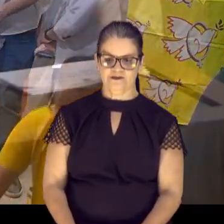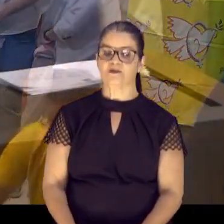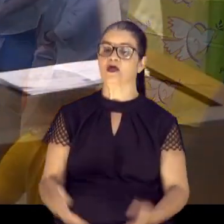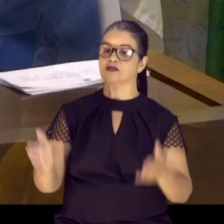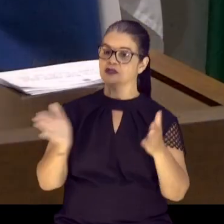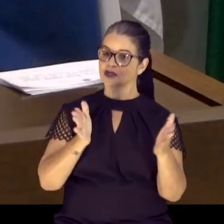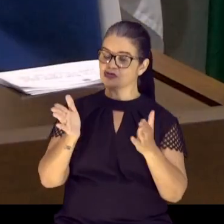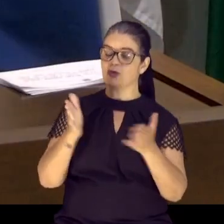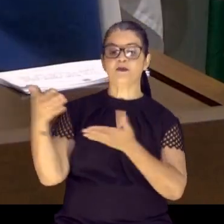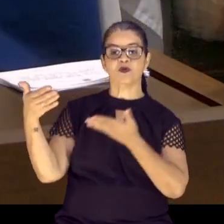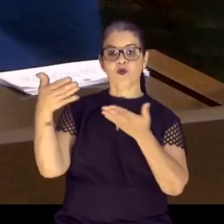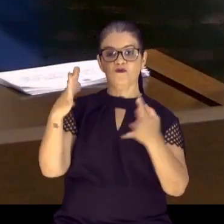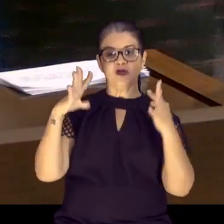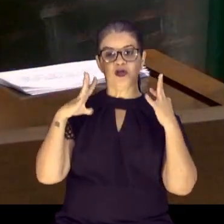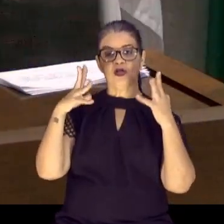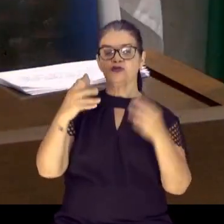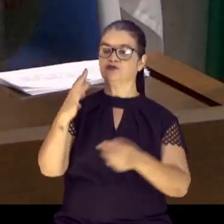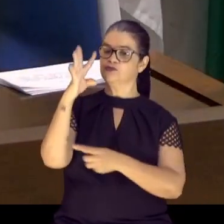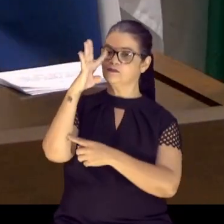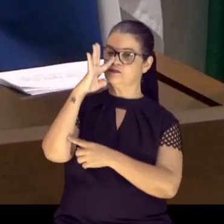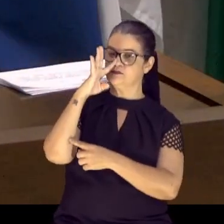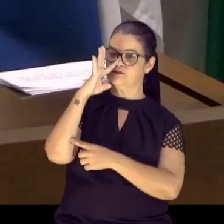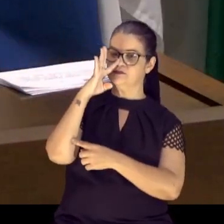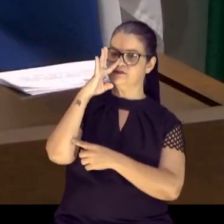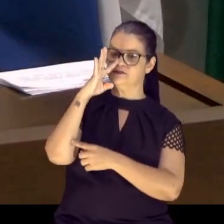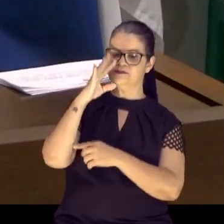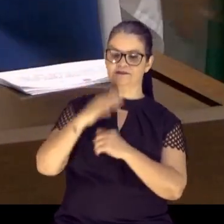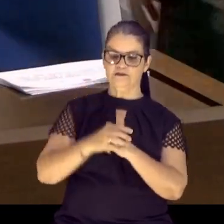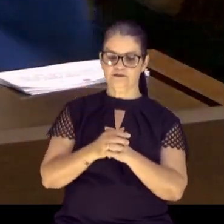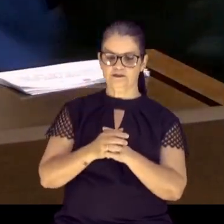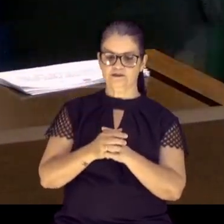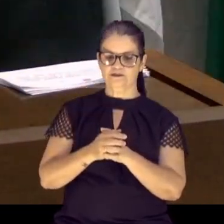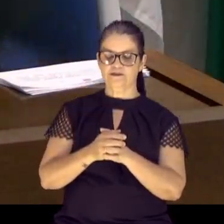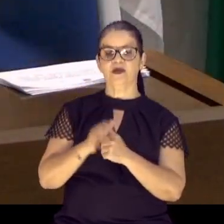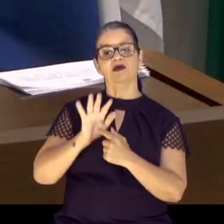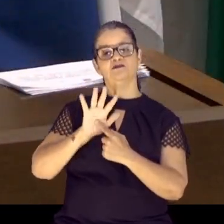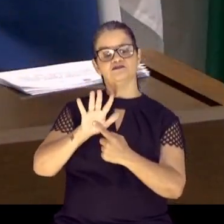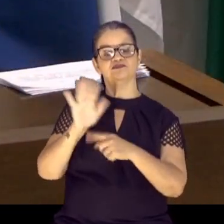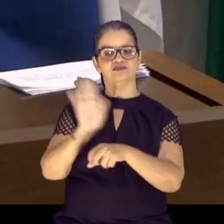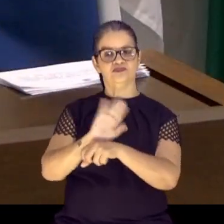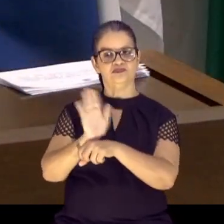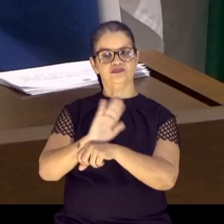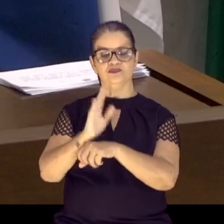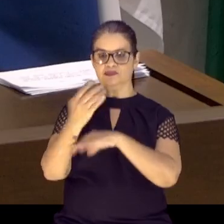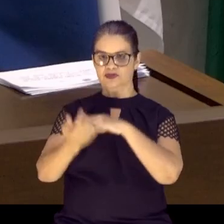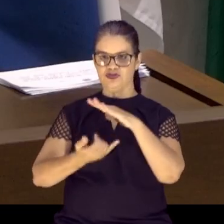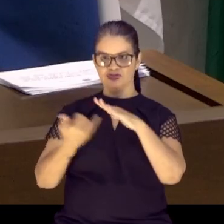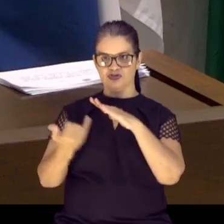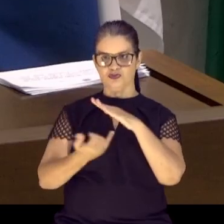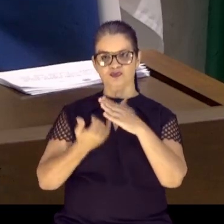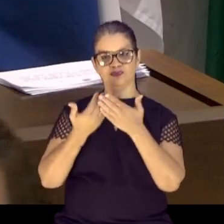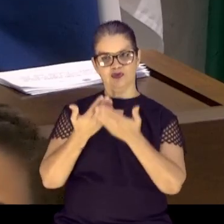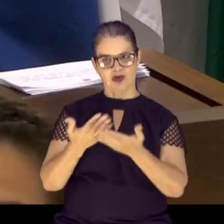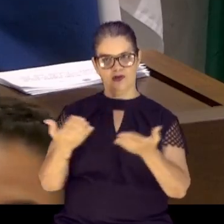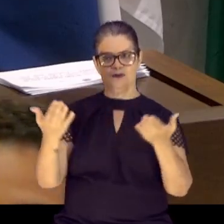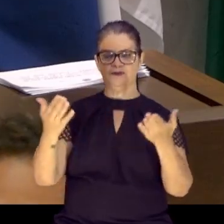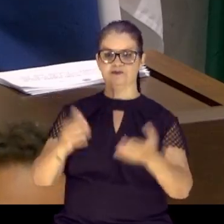Neste momento, convidamos a todos para assistirmos à exibição de um vídeo institucional.